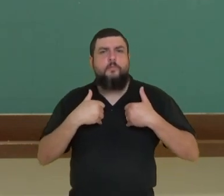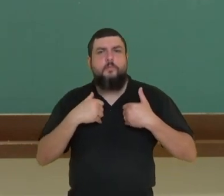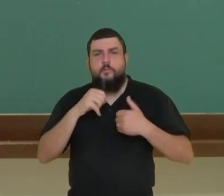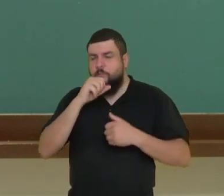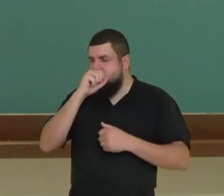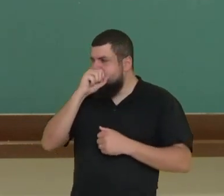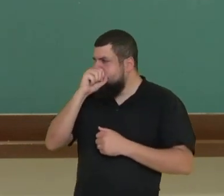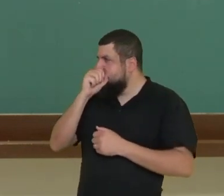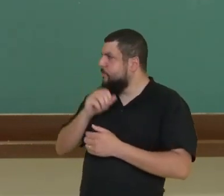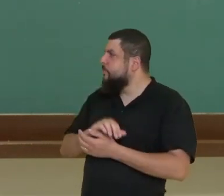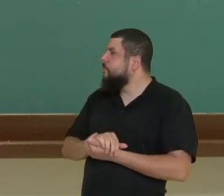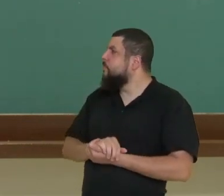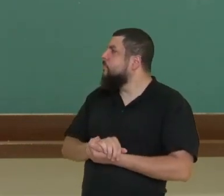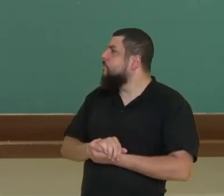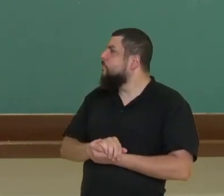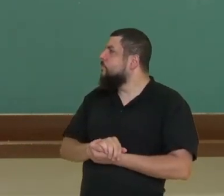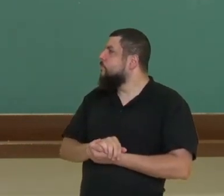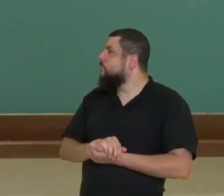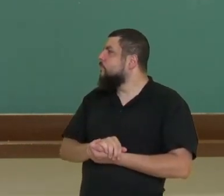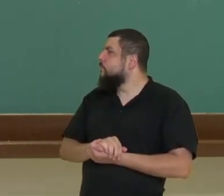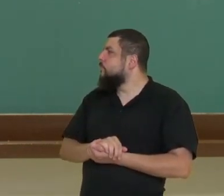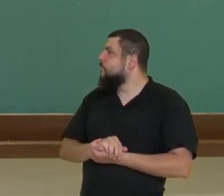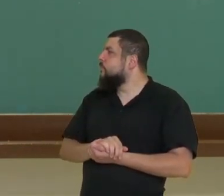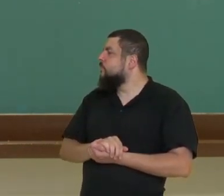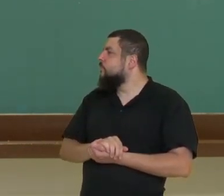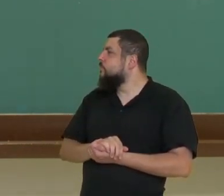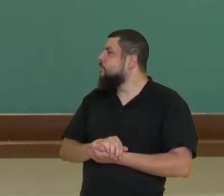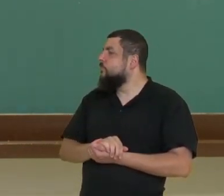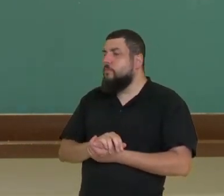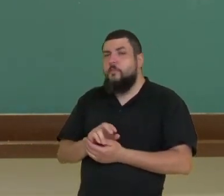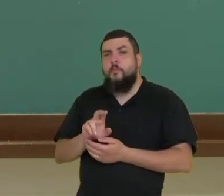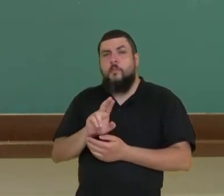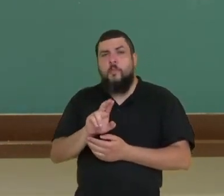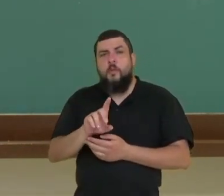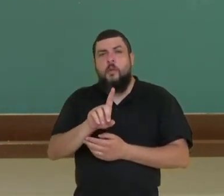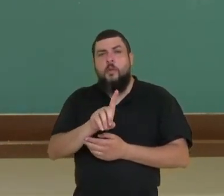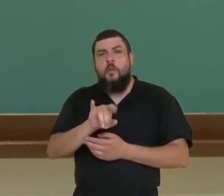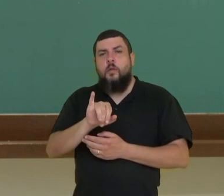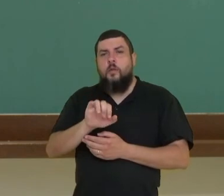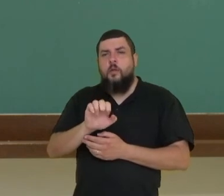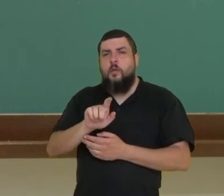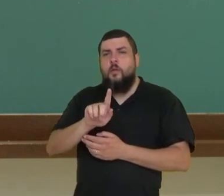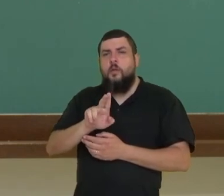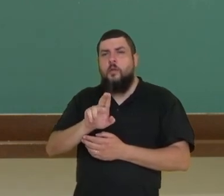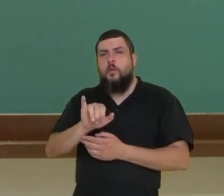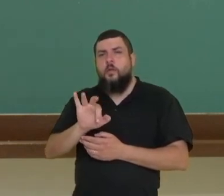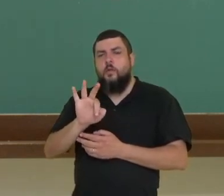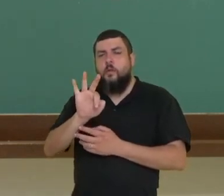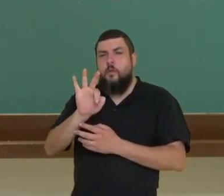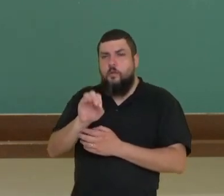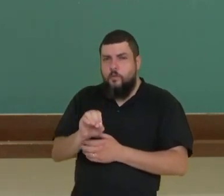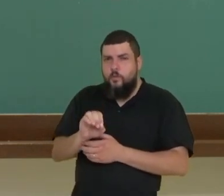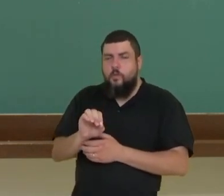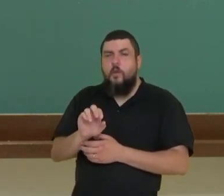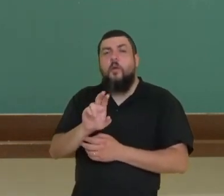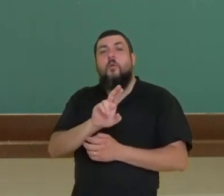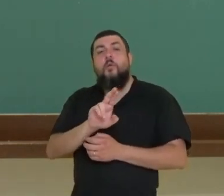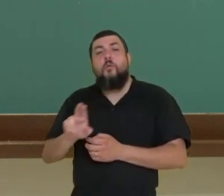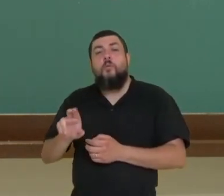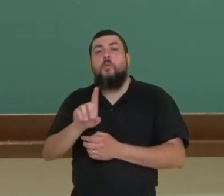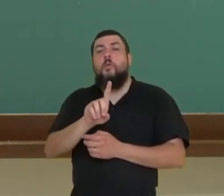de Dieguito. Então, diminutivo do nome, Diego. Tratado aí de forma carinhosa, né? Ó, voy